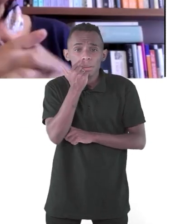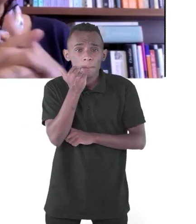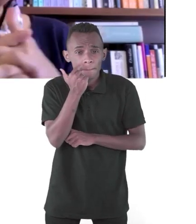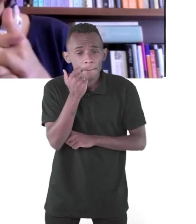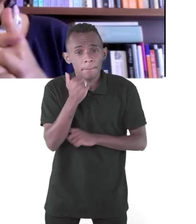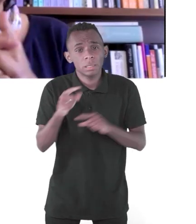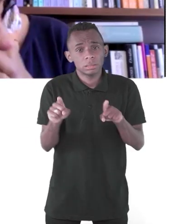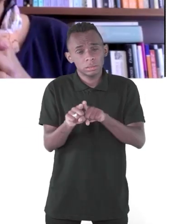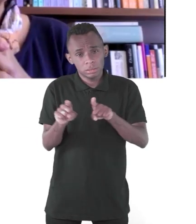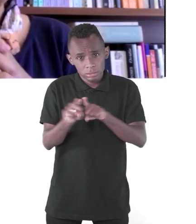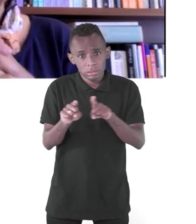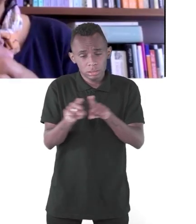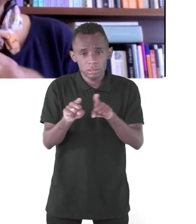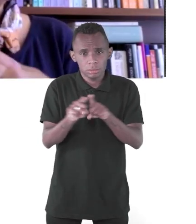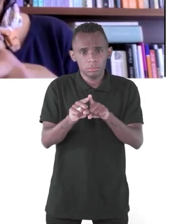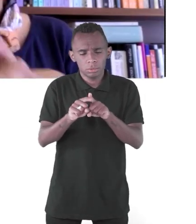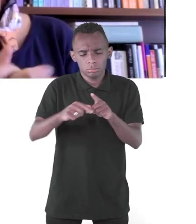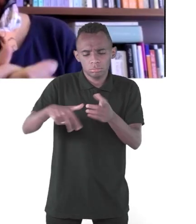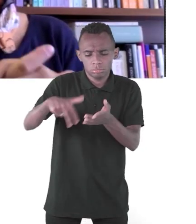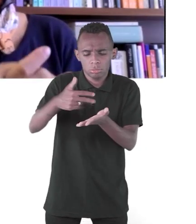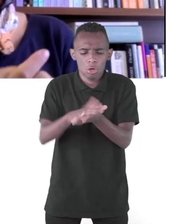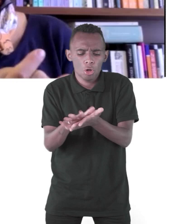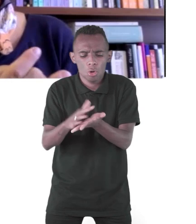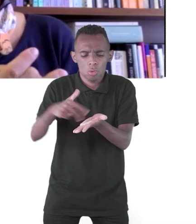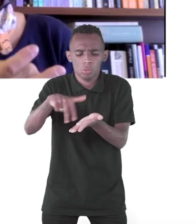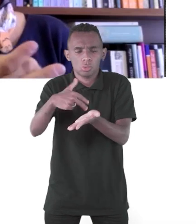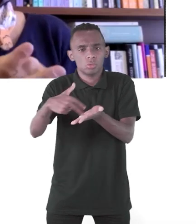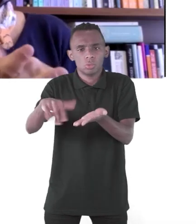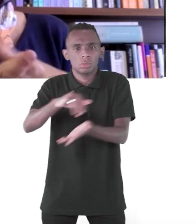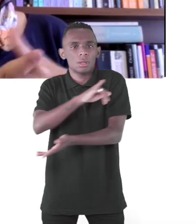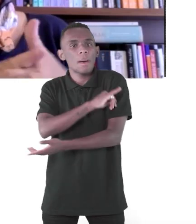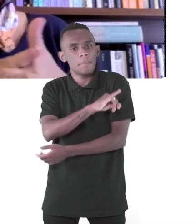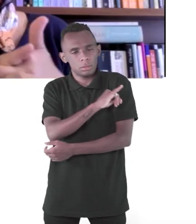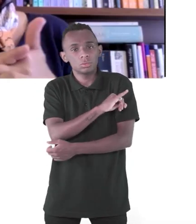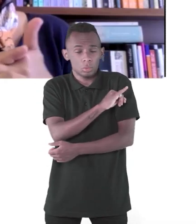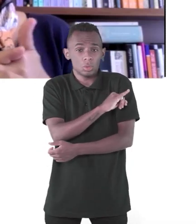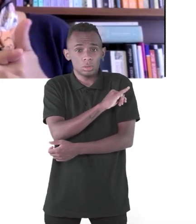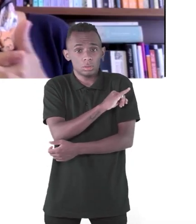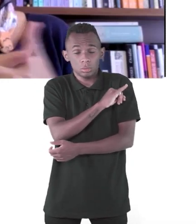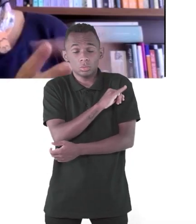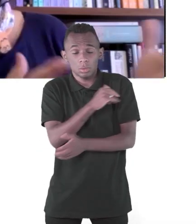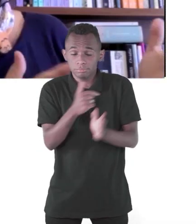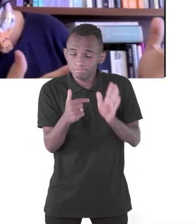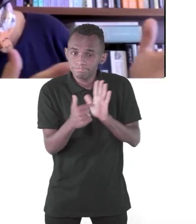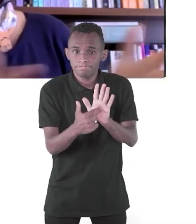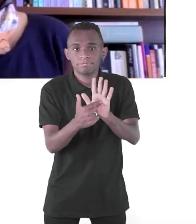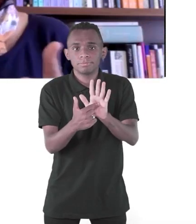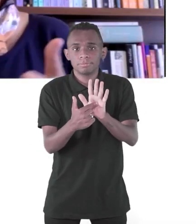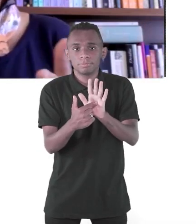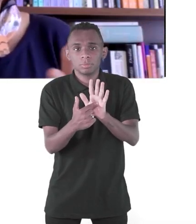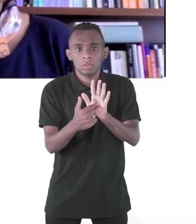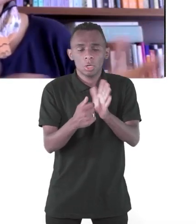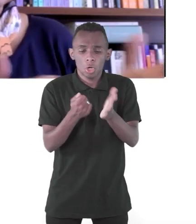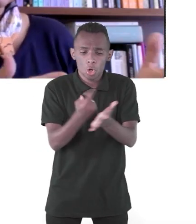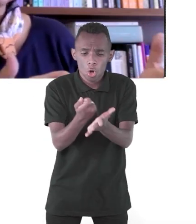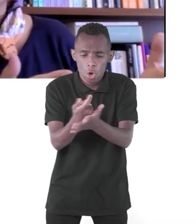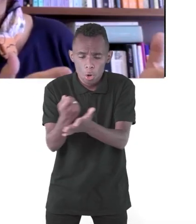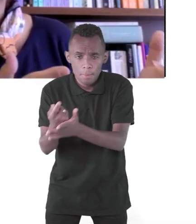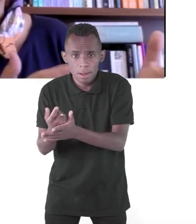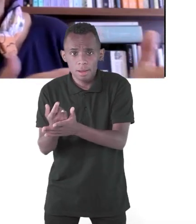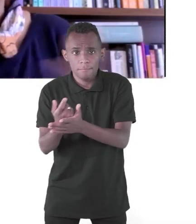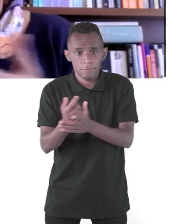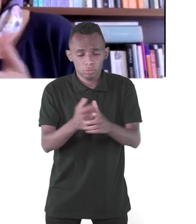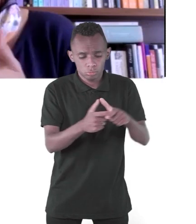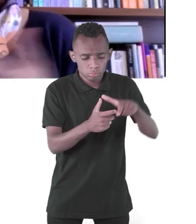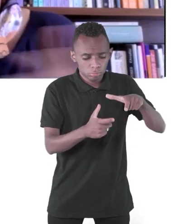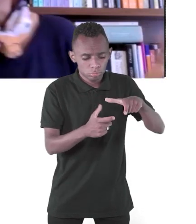Meu pai também sempre trouxe muito o samba carioca. Então, ao mesmo tempo que ele comprava os discos